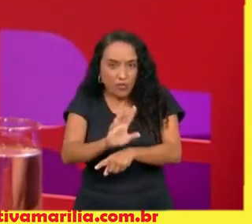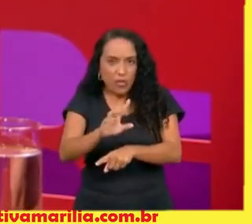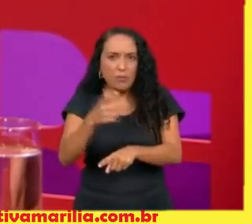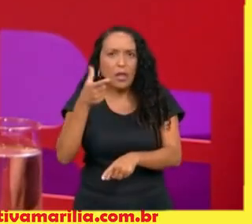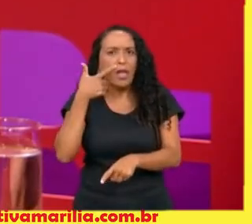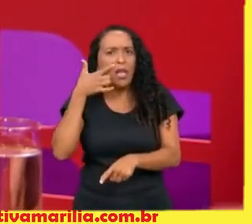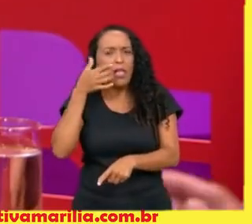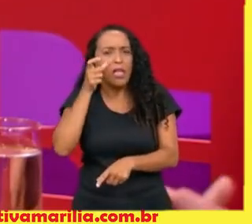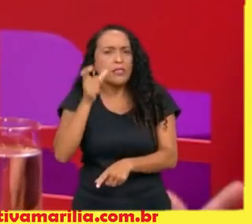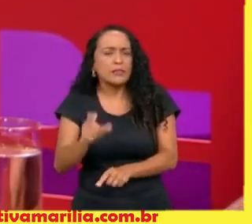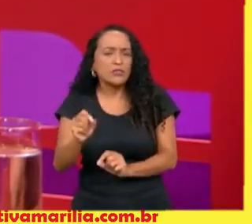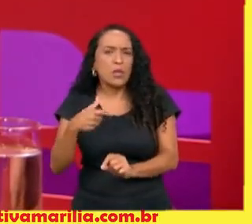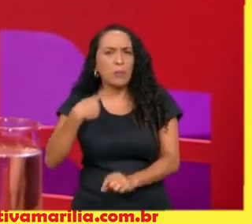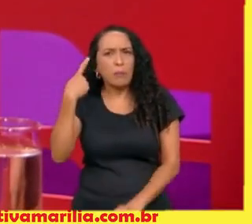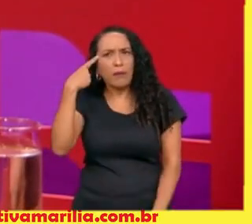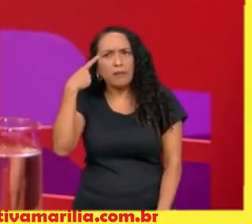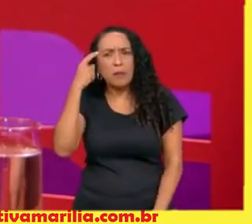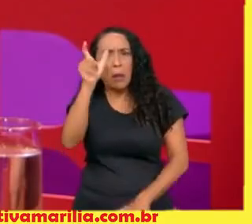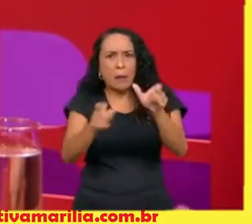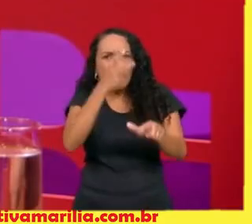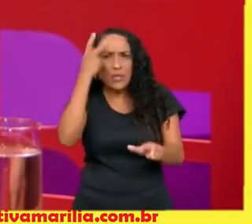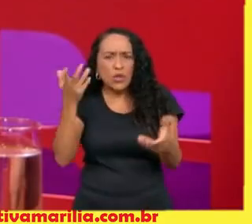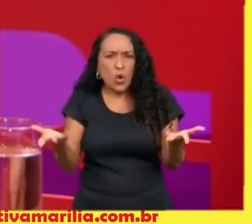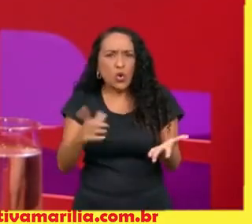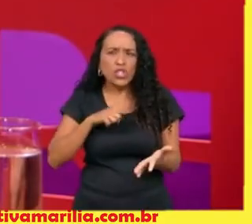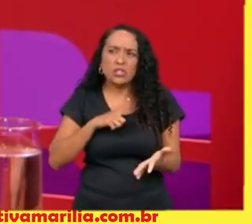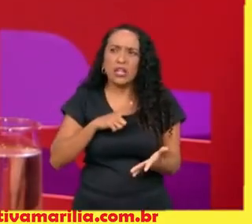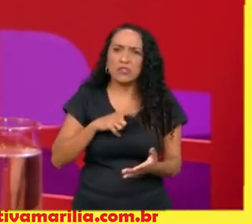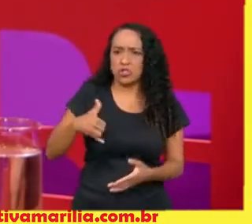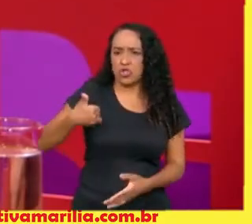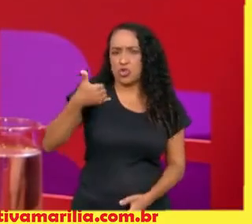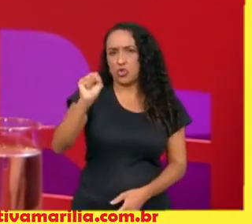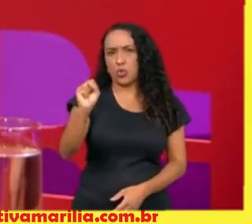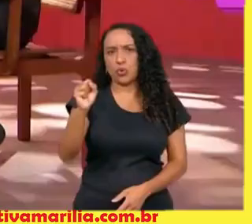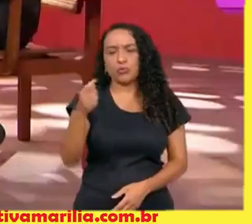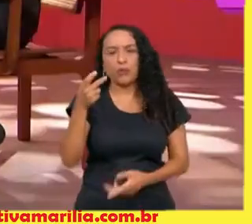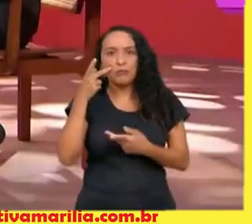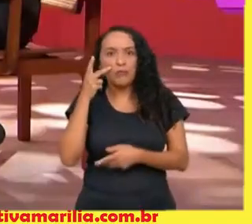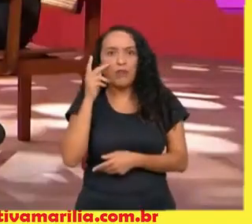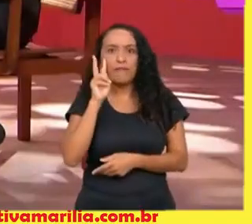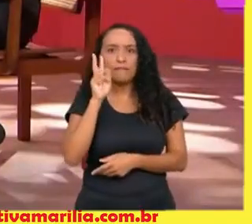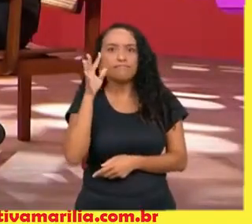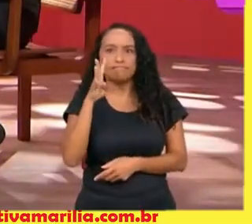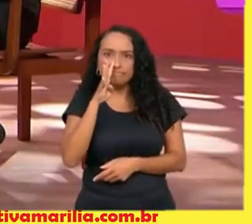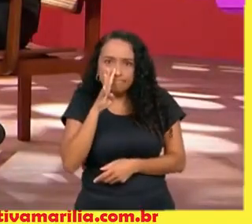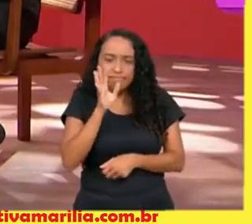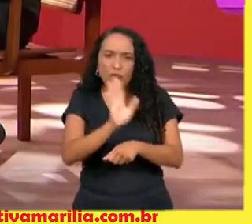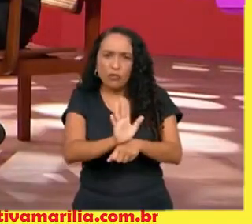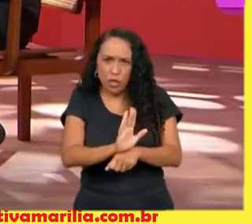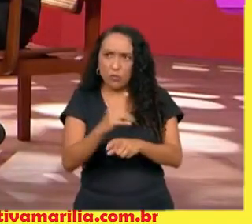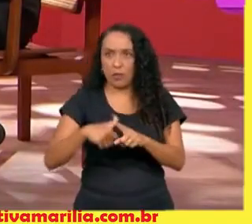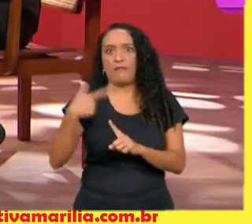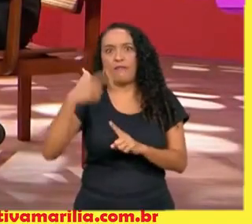porque eu fico pensando, pessoas que hoje têm 18 anos foram ver o filme porque está muito falado. Será que...